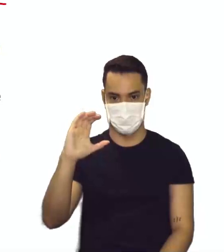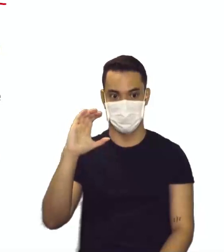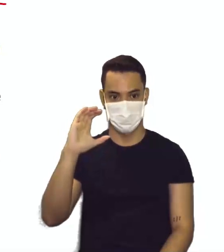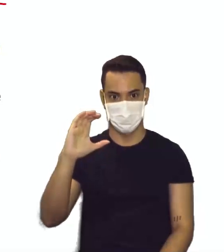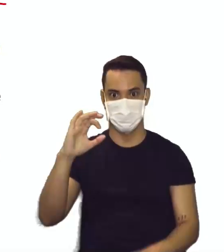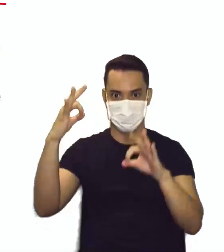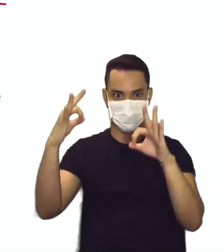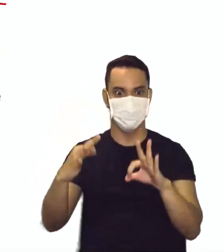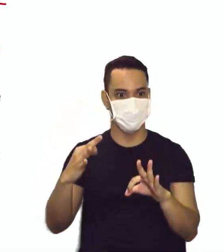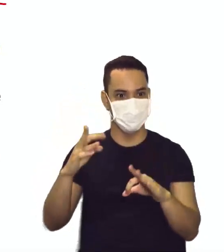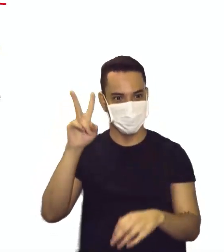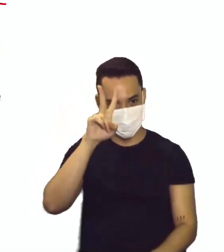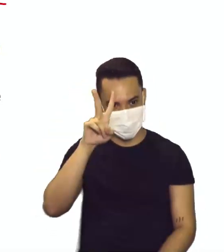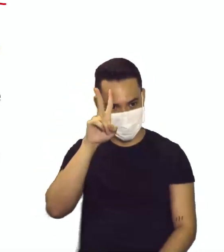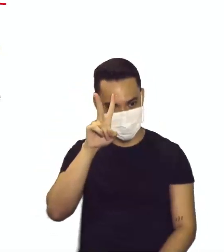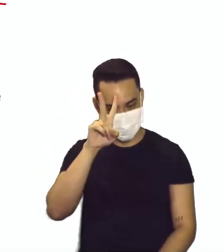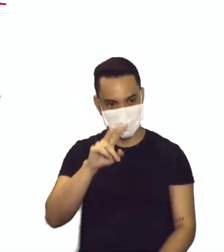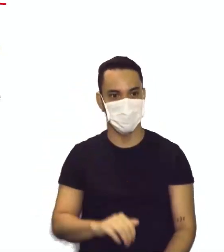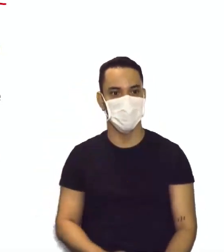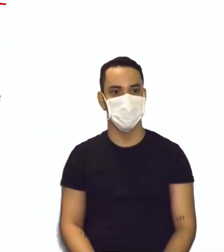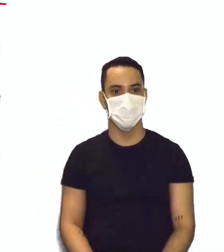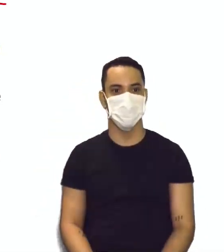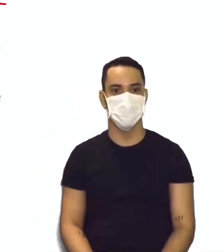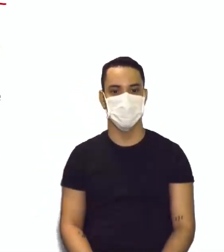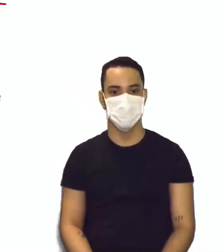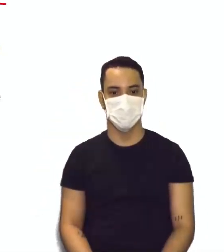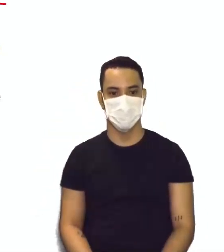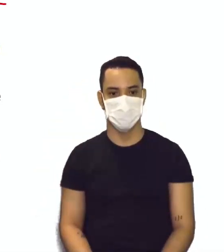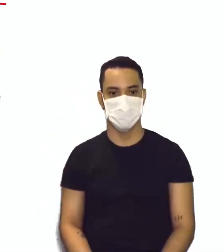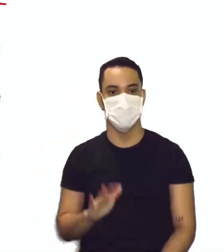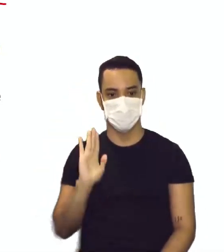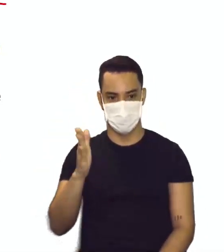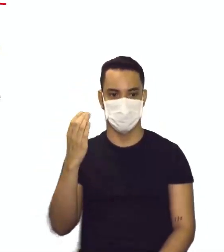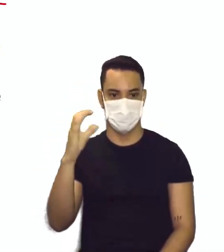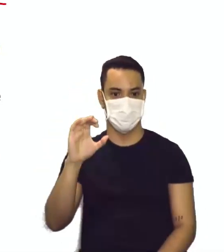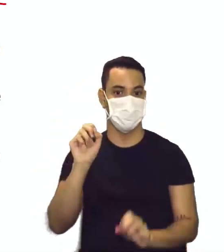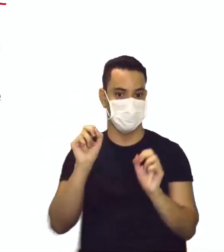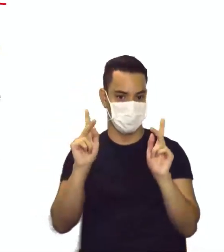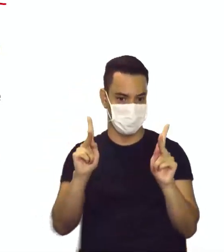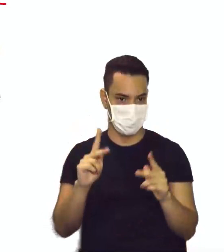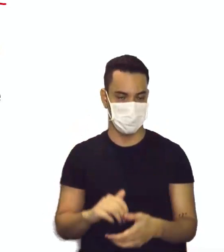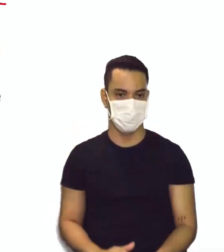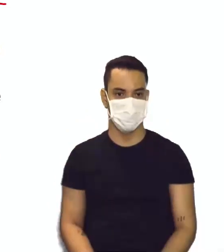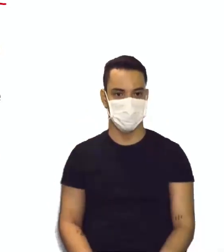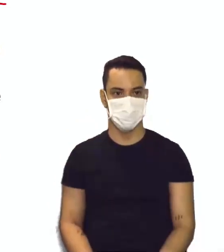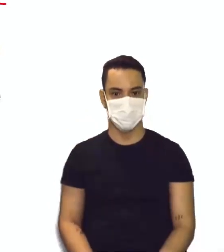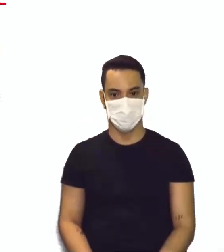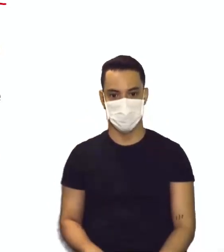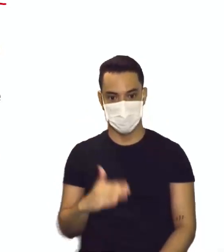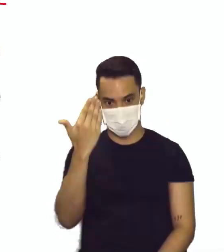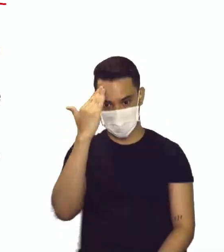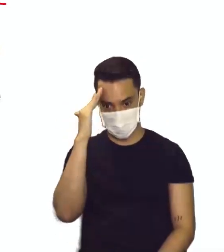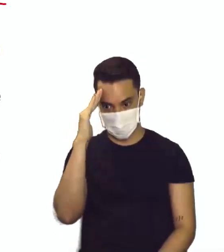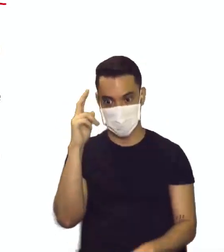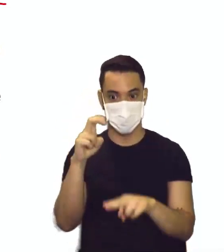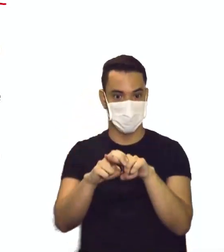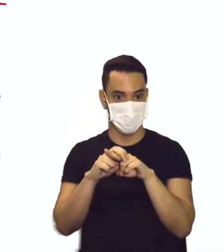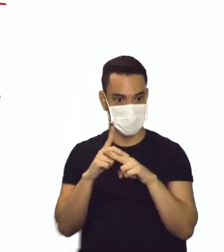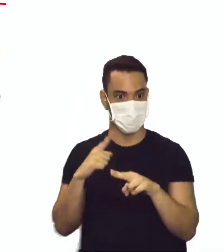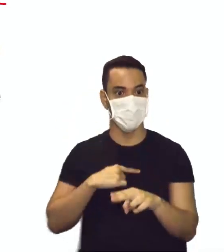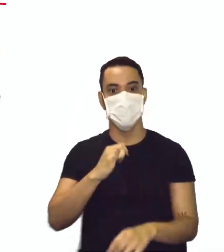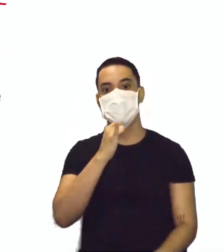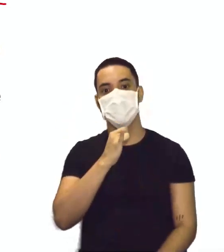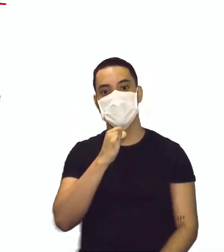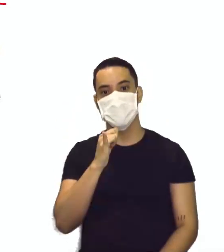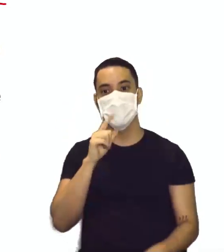de certo, né, pessoal? E aqui, deixa eu só, já marquei, ok. Entendido? Então aí nós temos